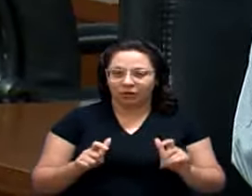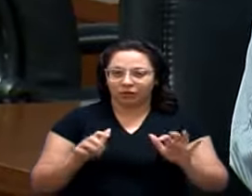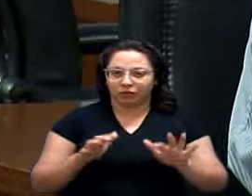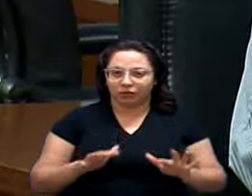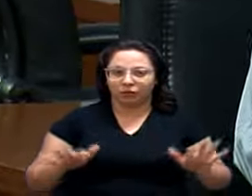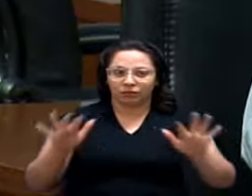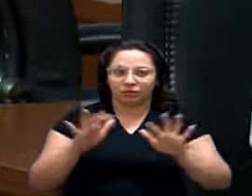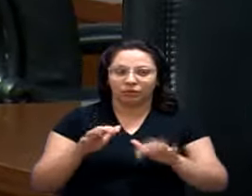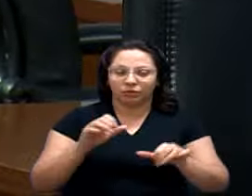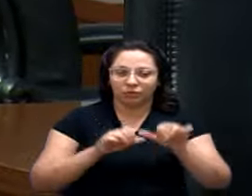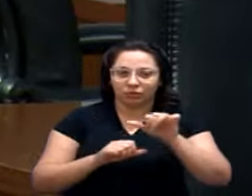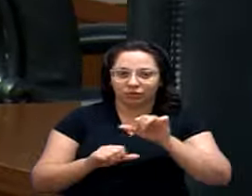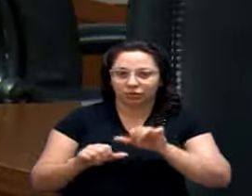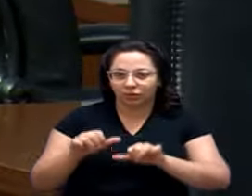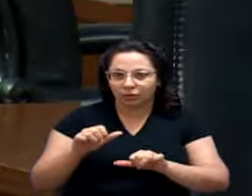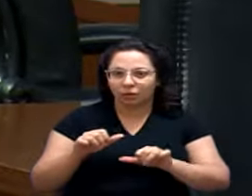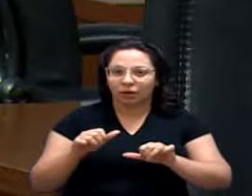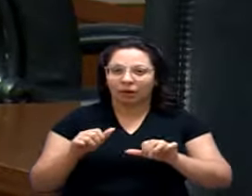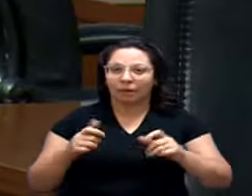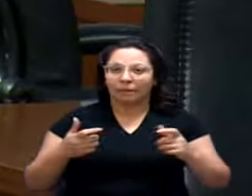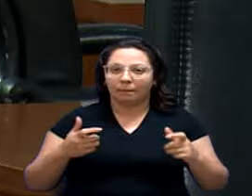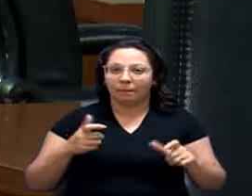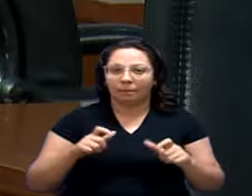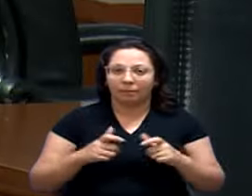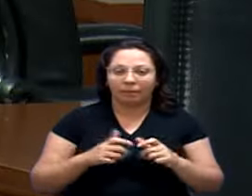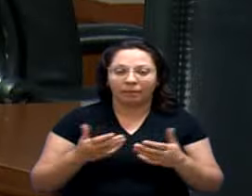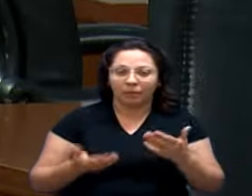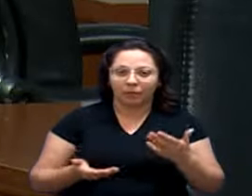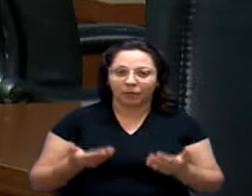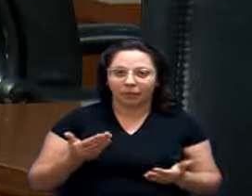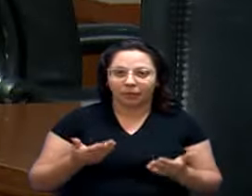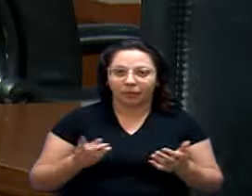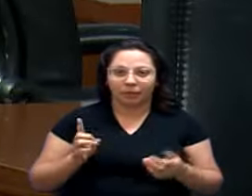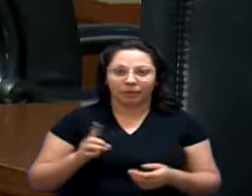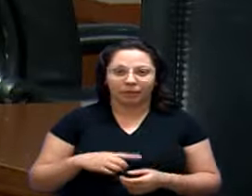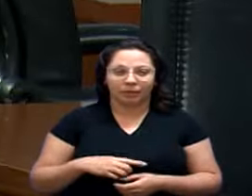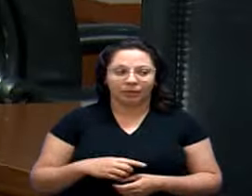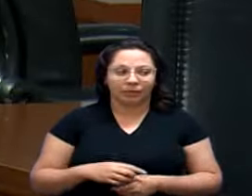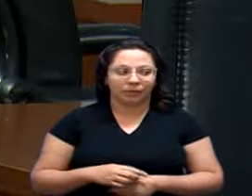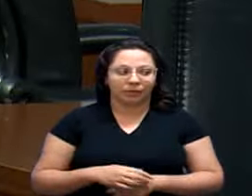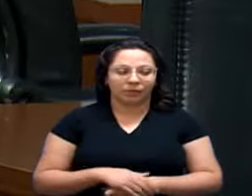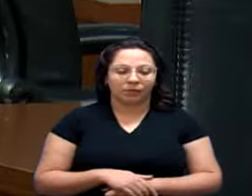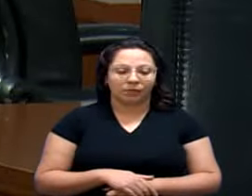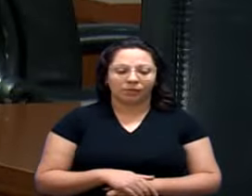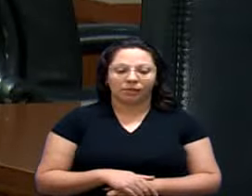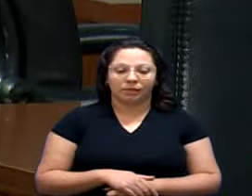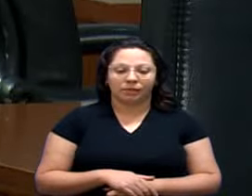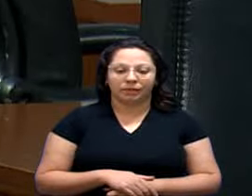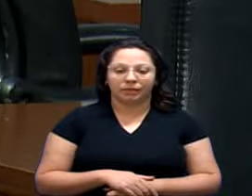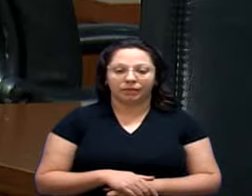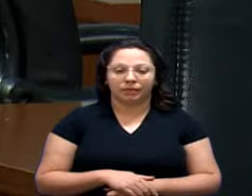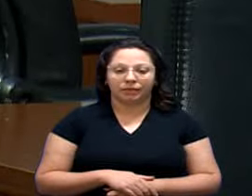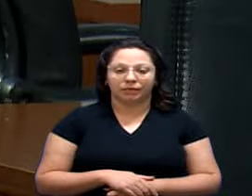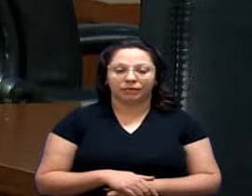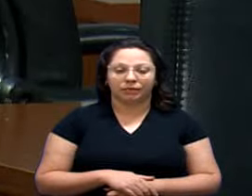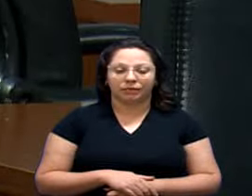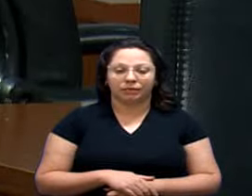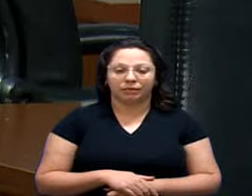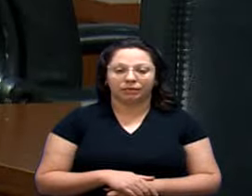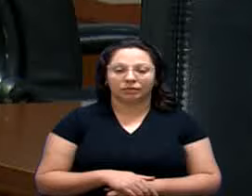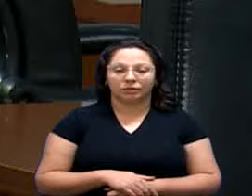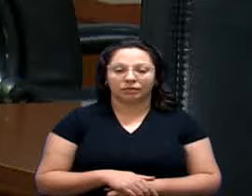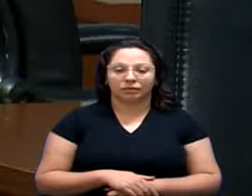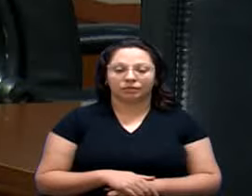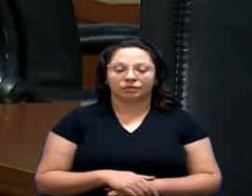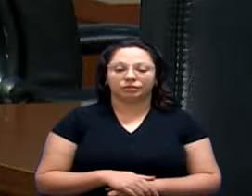passou para média é isso para moderada isso is eh Então essa eh